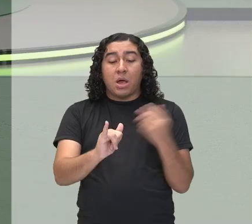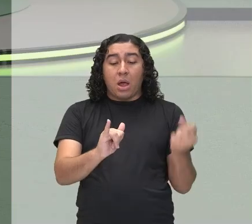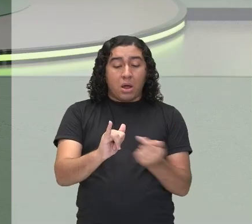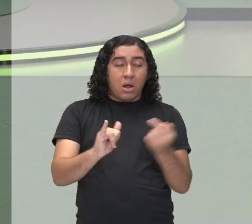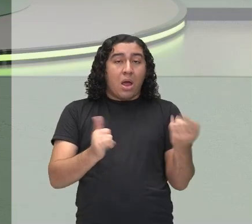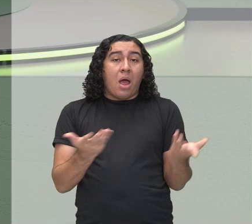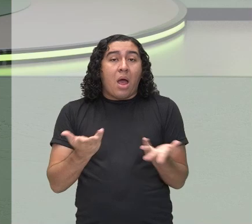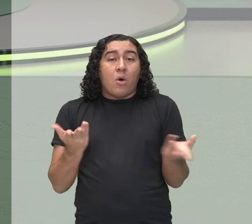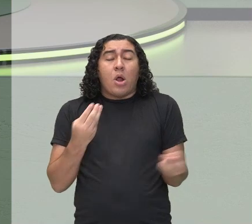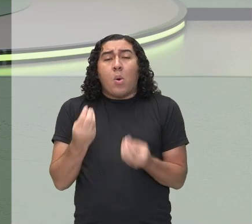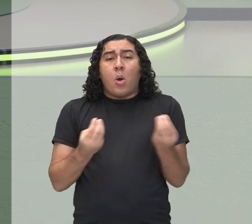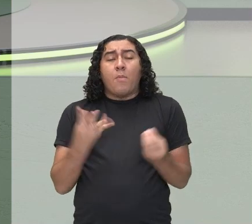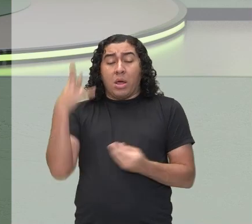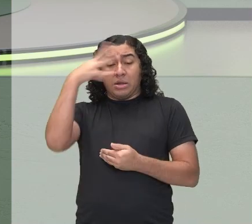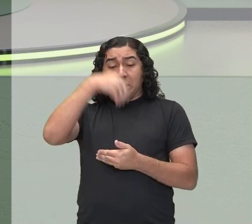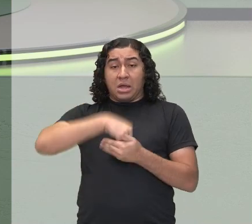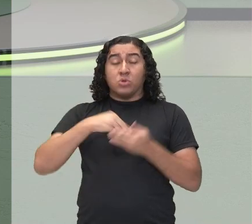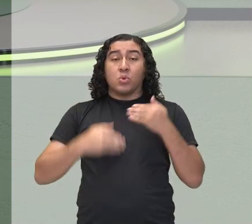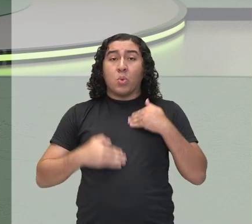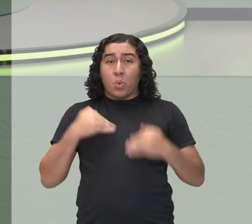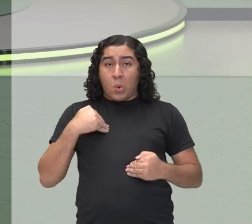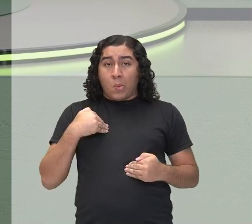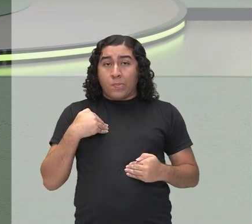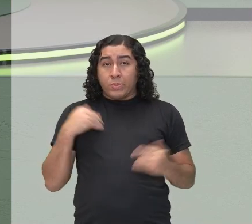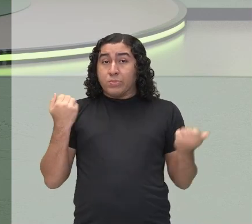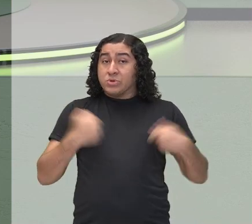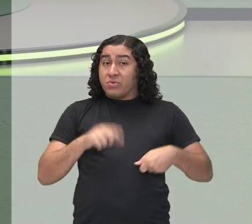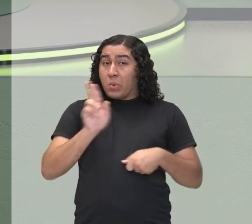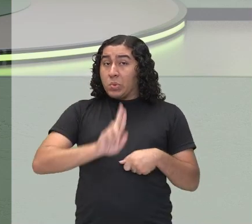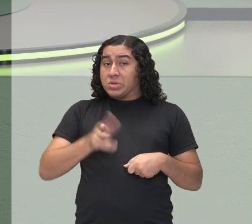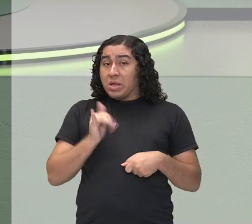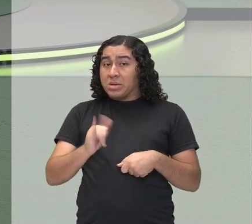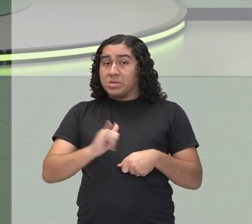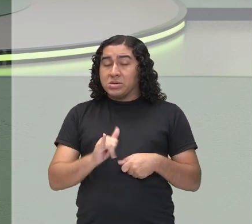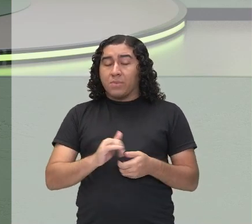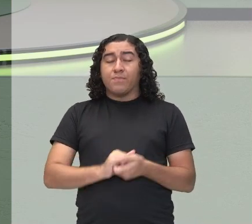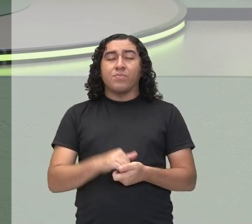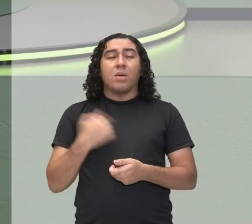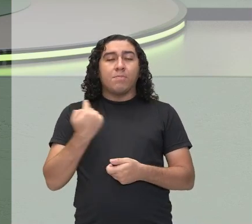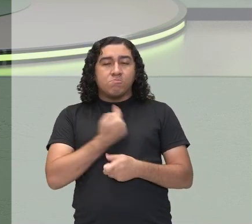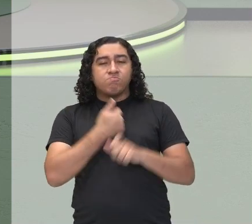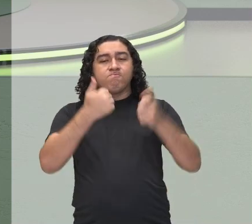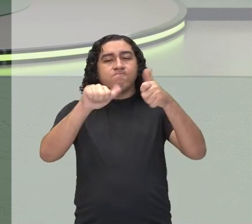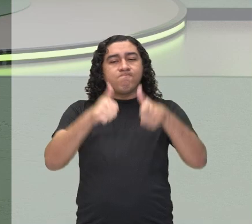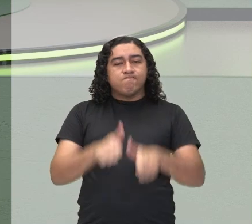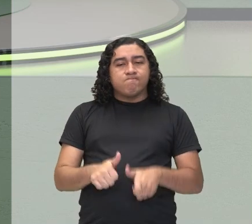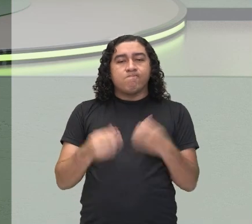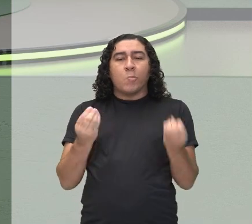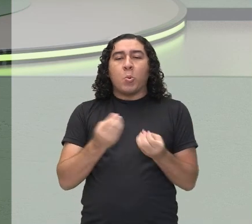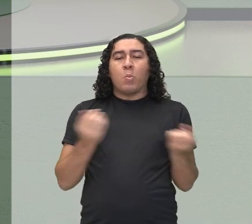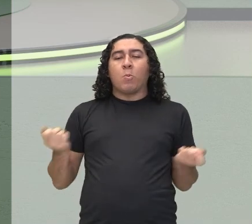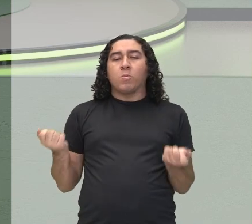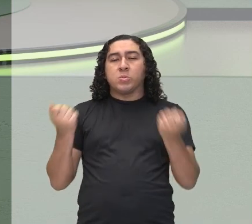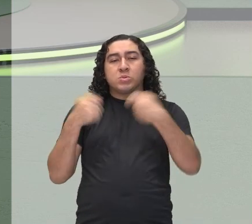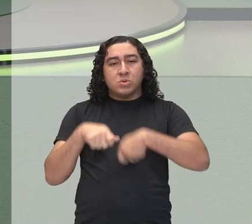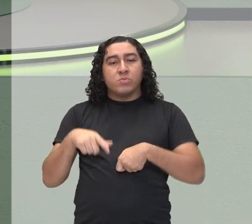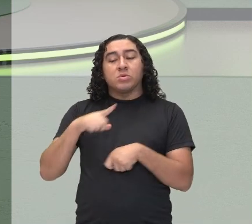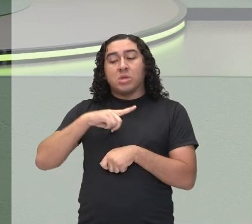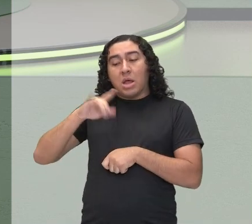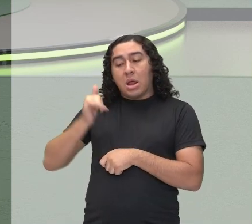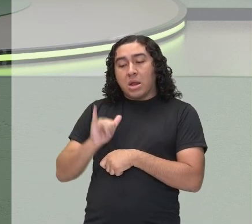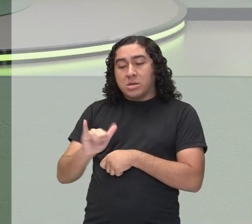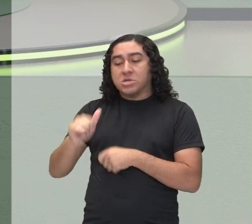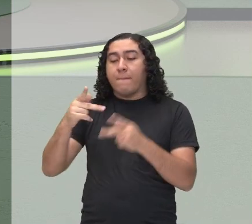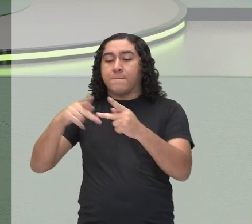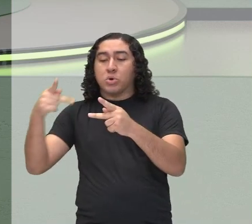no nosso corpo como fonte energética. E aí, para a gente observar como é que funcionam a fonte de